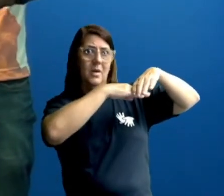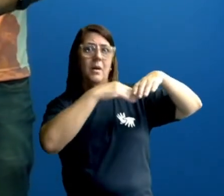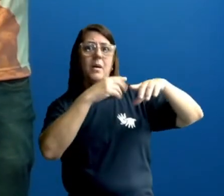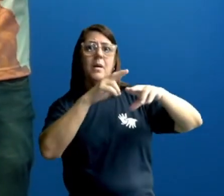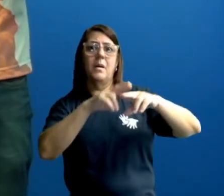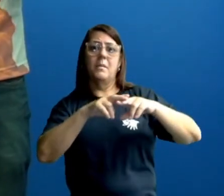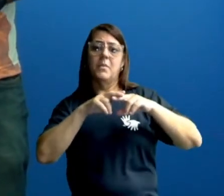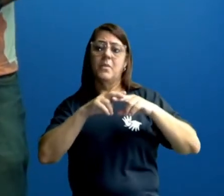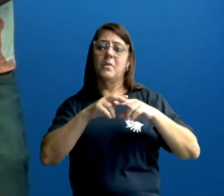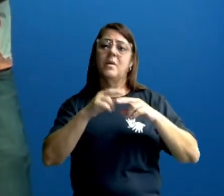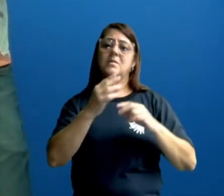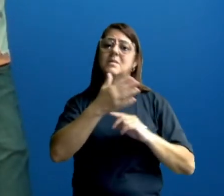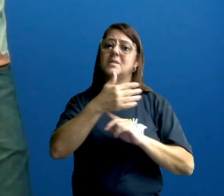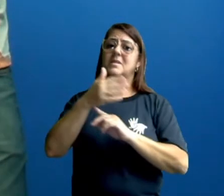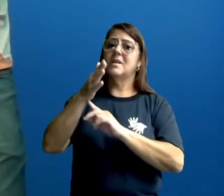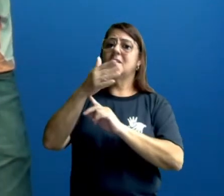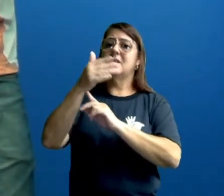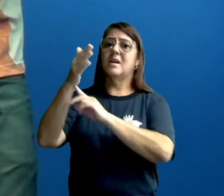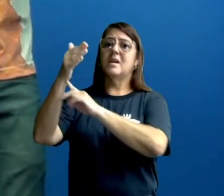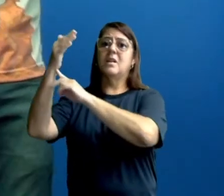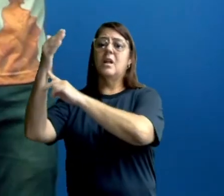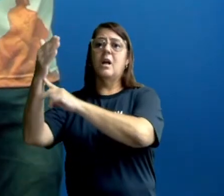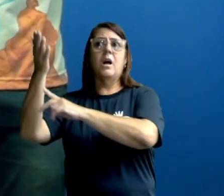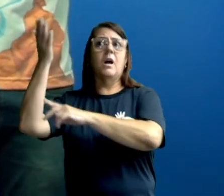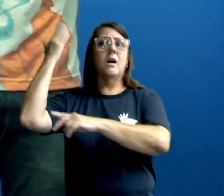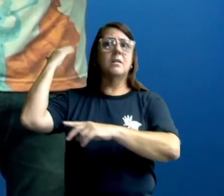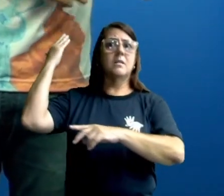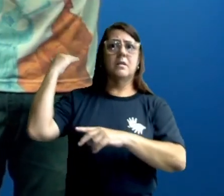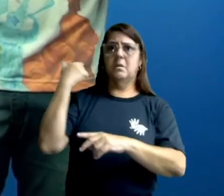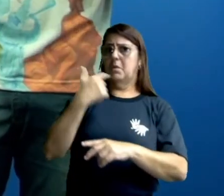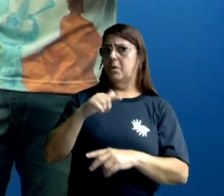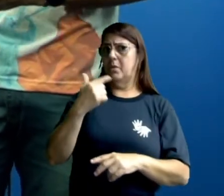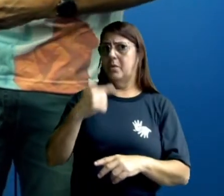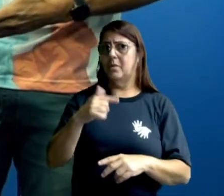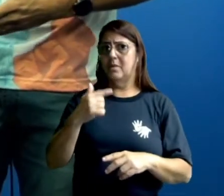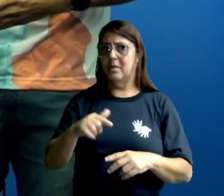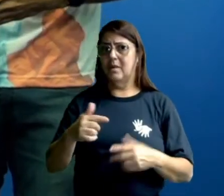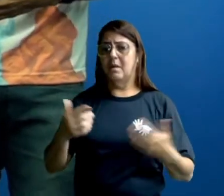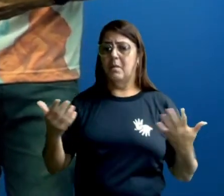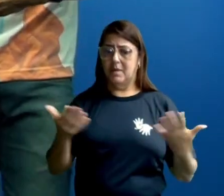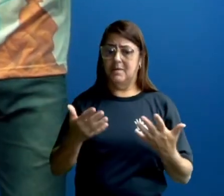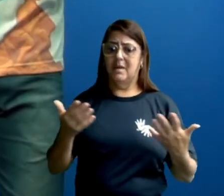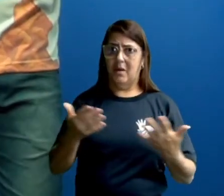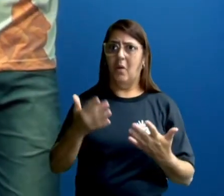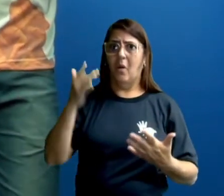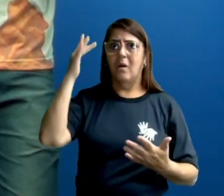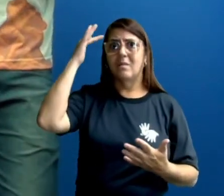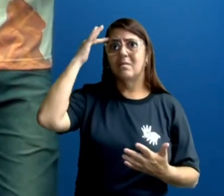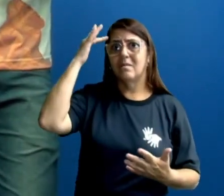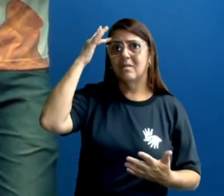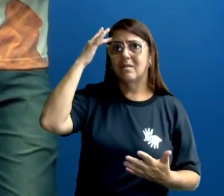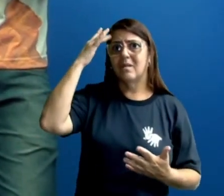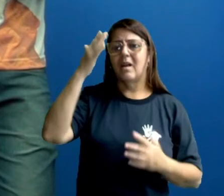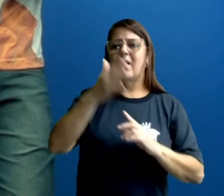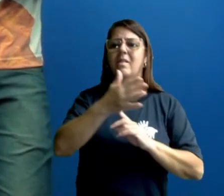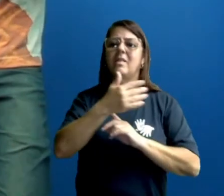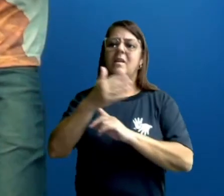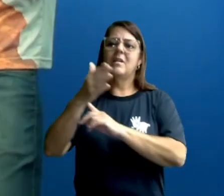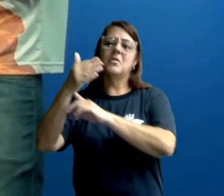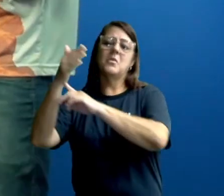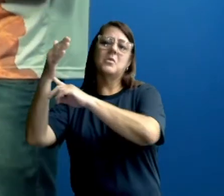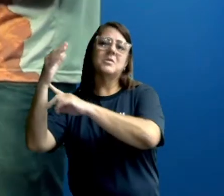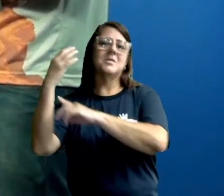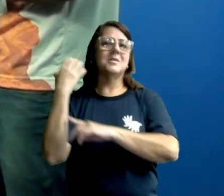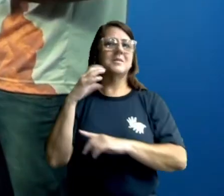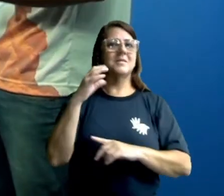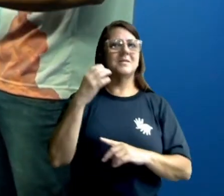avanço, graças à tecnologia, que antigamente não existia, mas nos dias atuais, graças ao avanço da ciência,